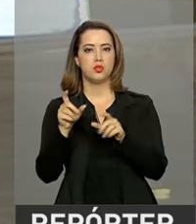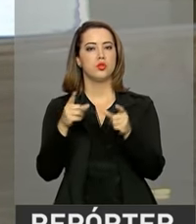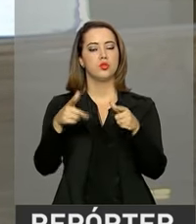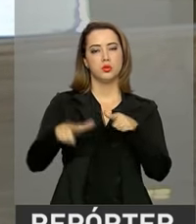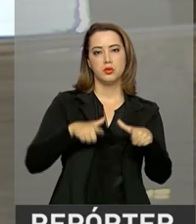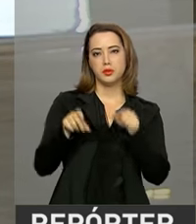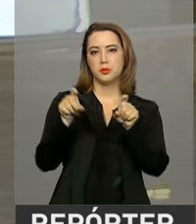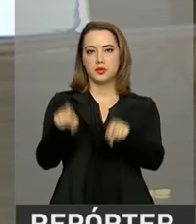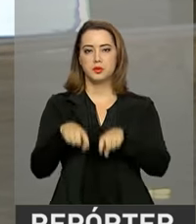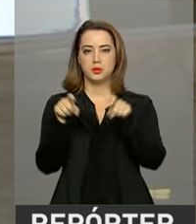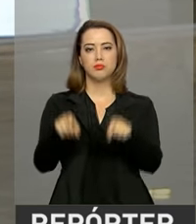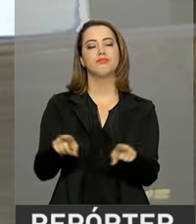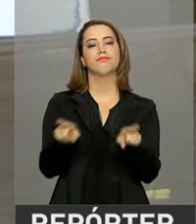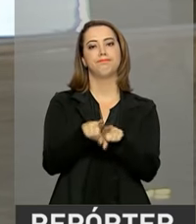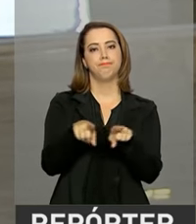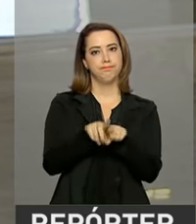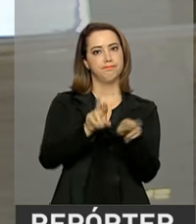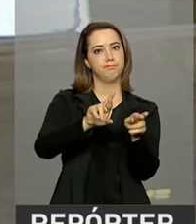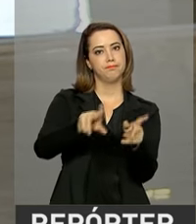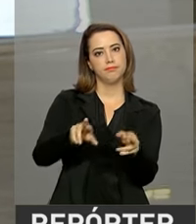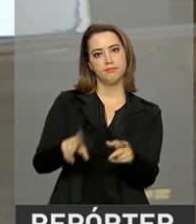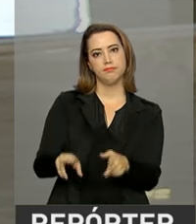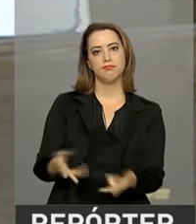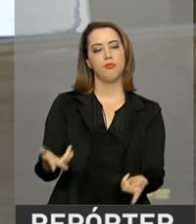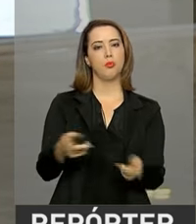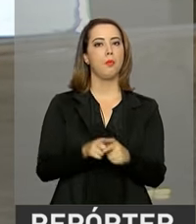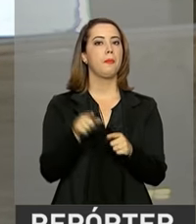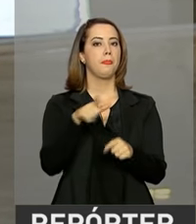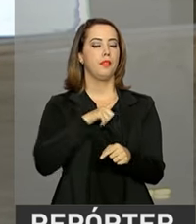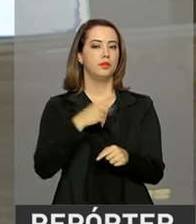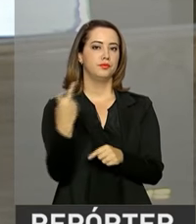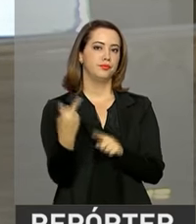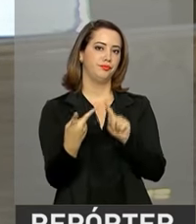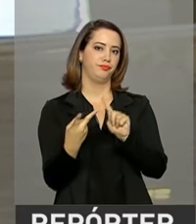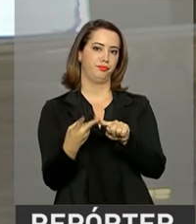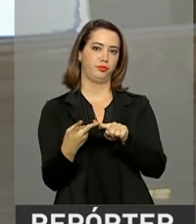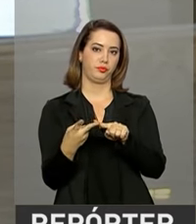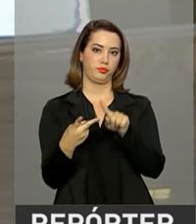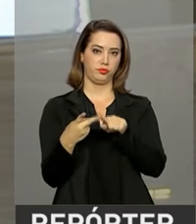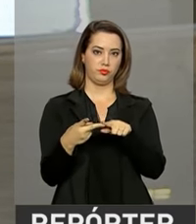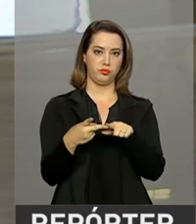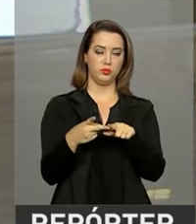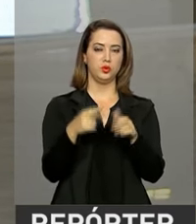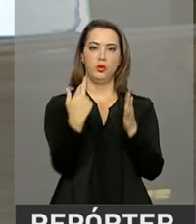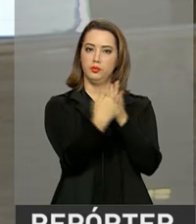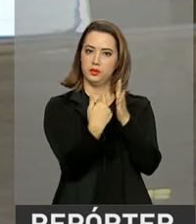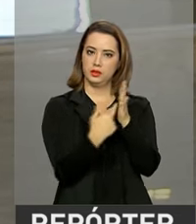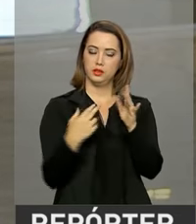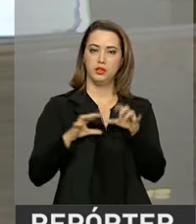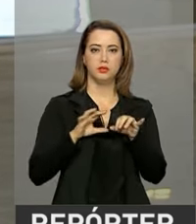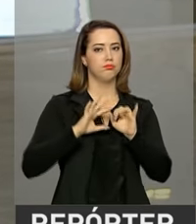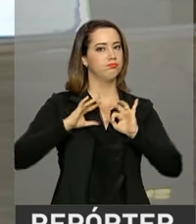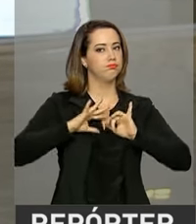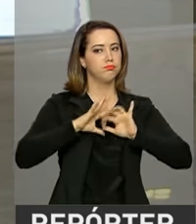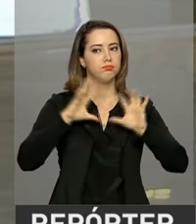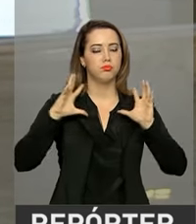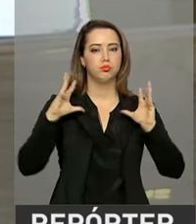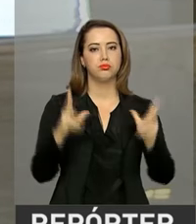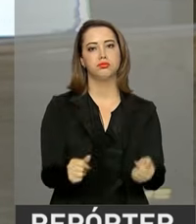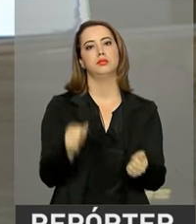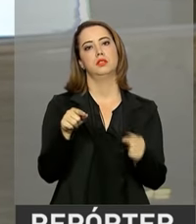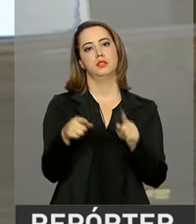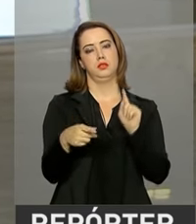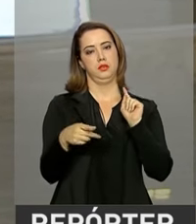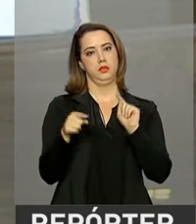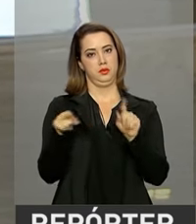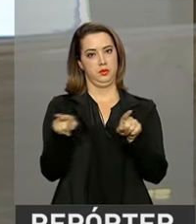regras diferenciadas, e existem dois grandes regimes no país. O regime geral, que atende os trabalhadores da iniciativa